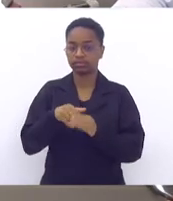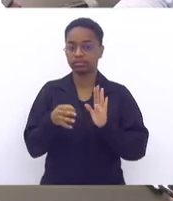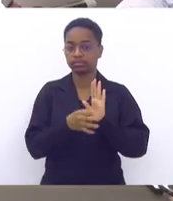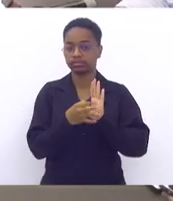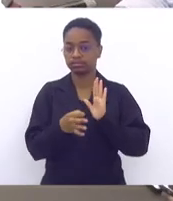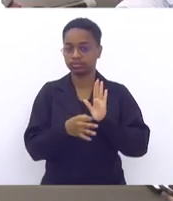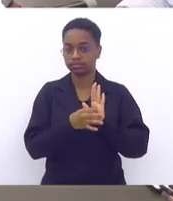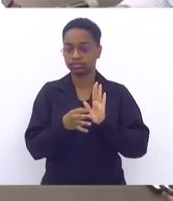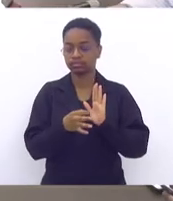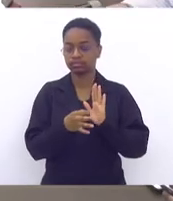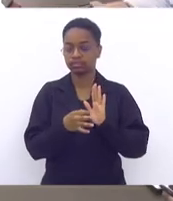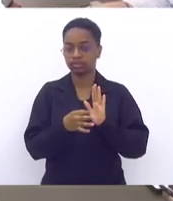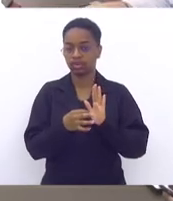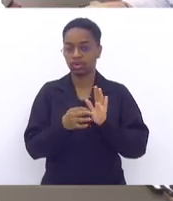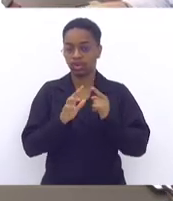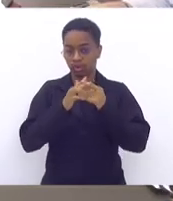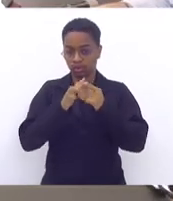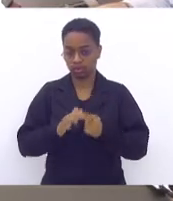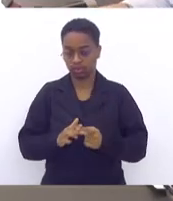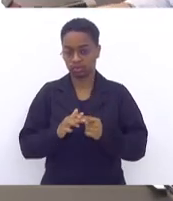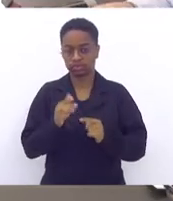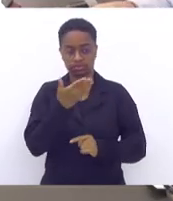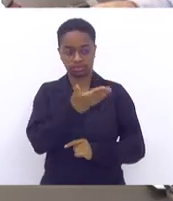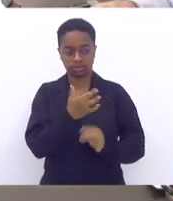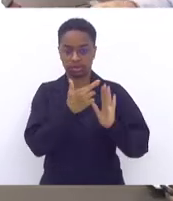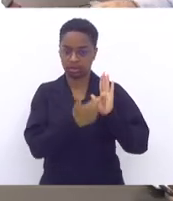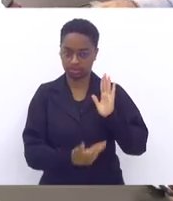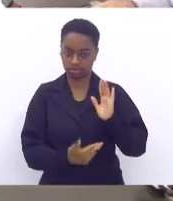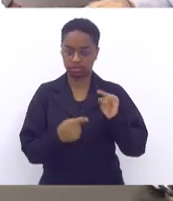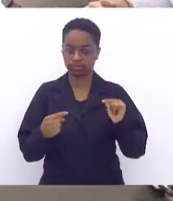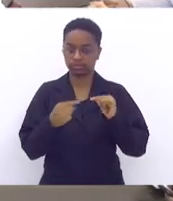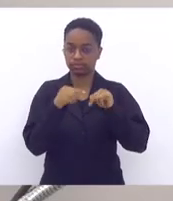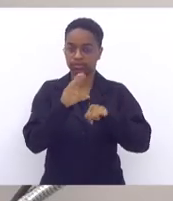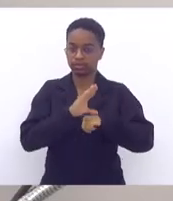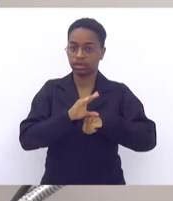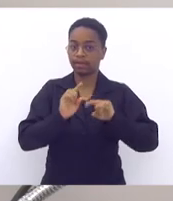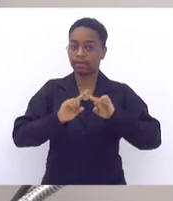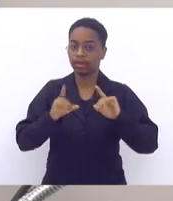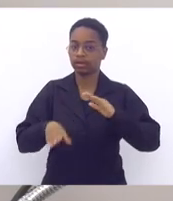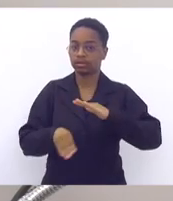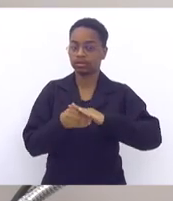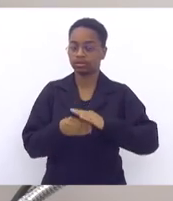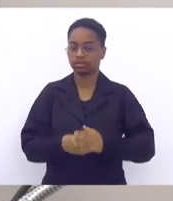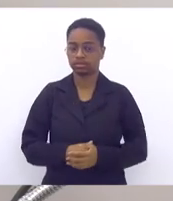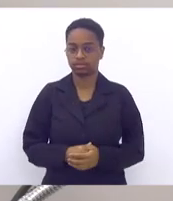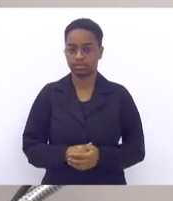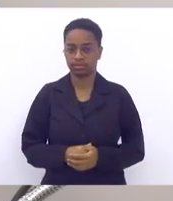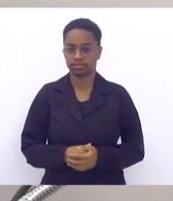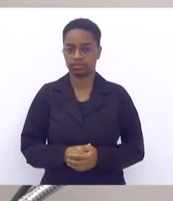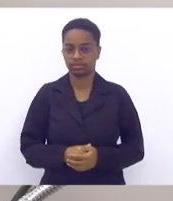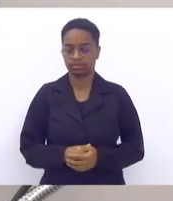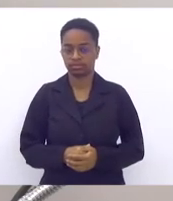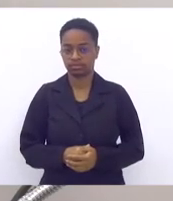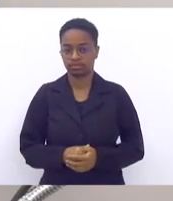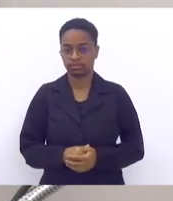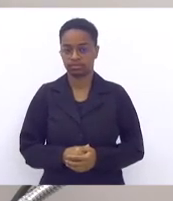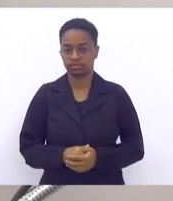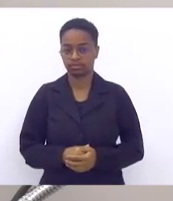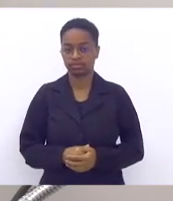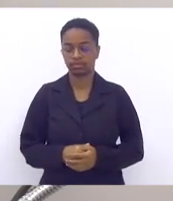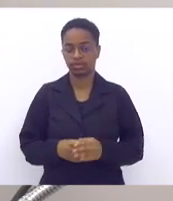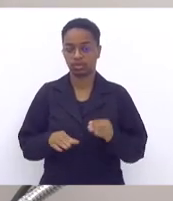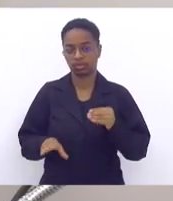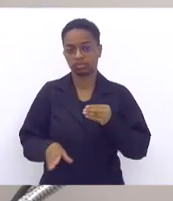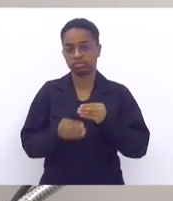parecer retificado pelo relator pela constitucionalidade com emendas para fazer incluir no texto